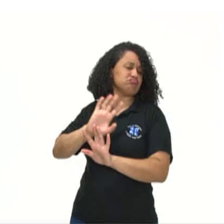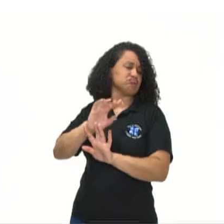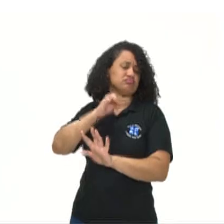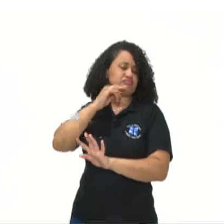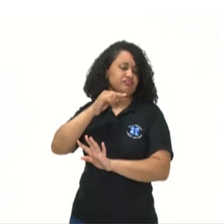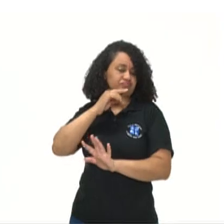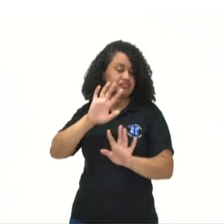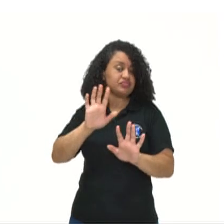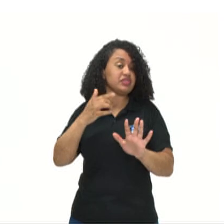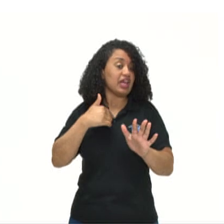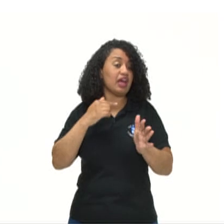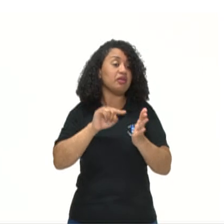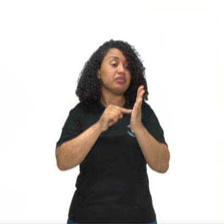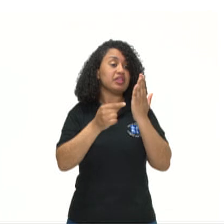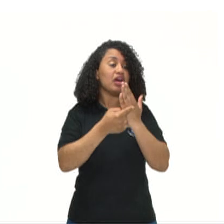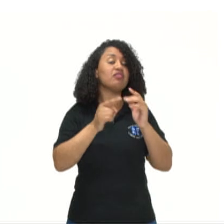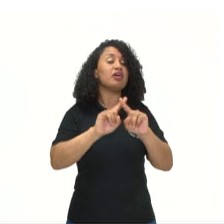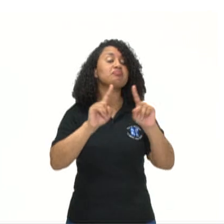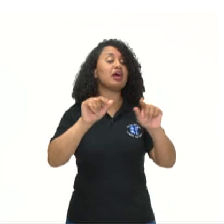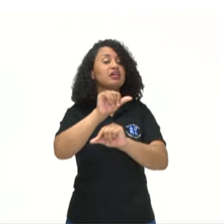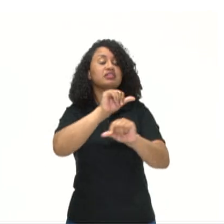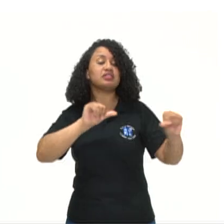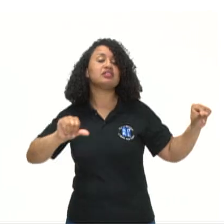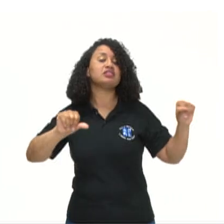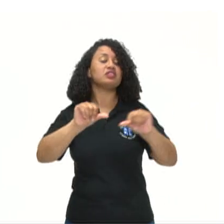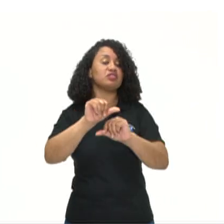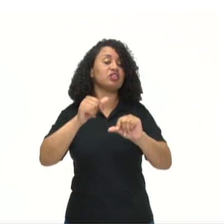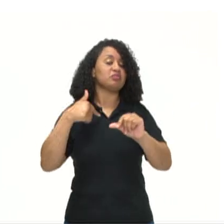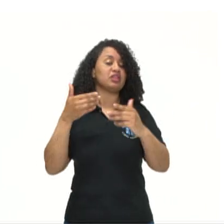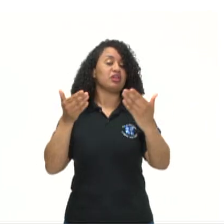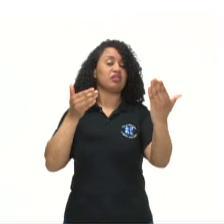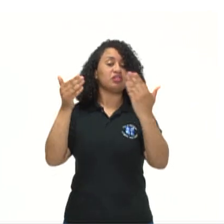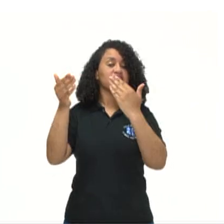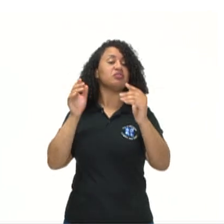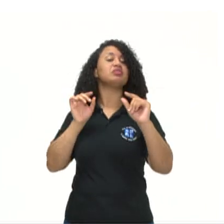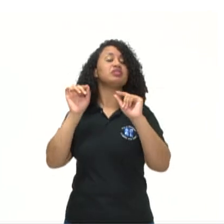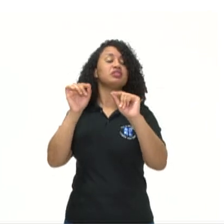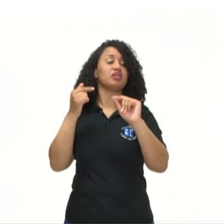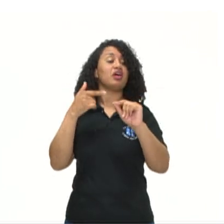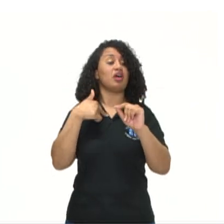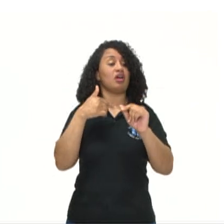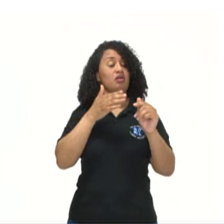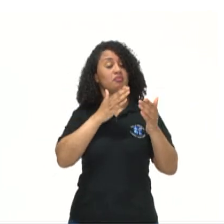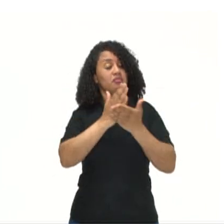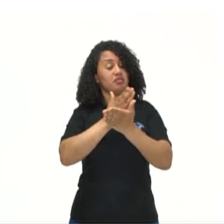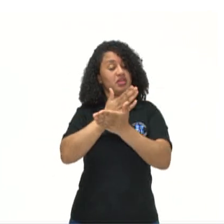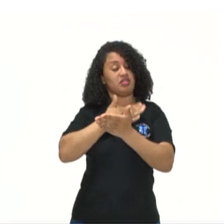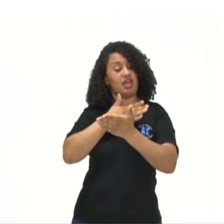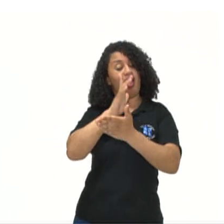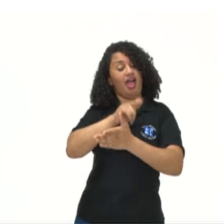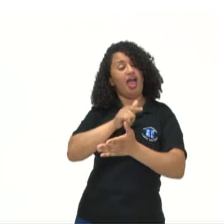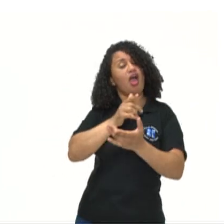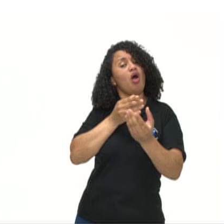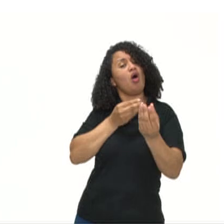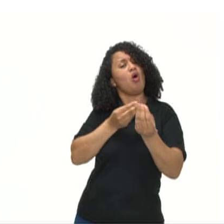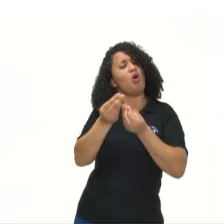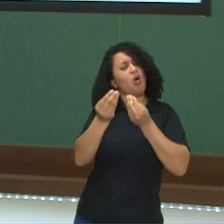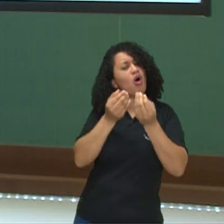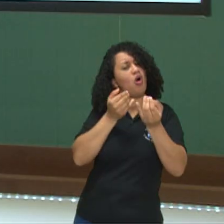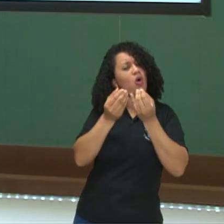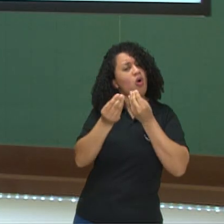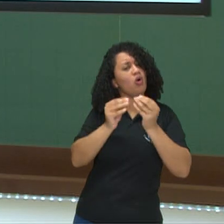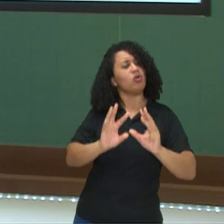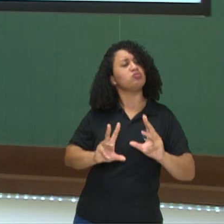é ninguém, isso é uma metáfora. Transformando aqui em comparação, uma parte de mim é como todo mundo. Perceba que